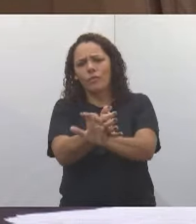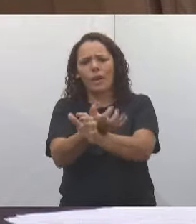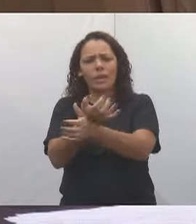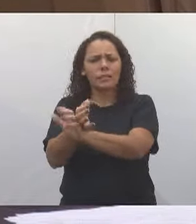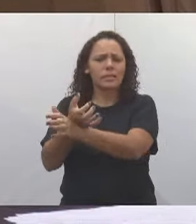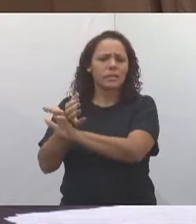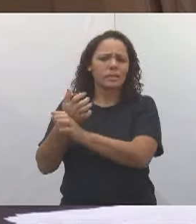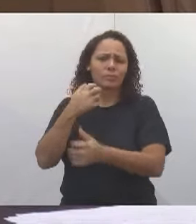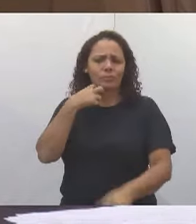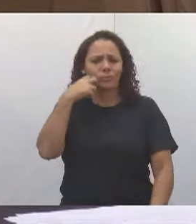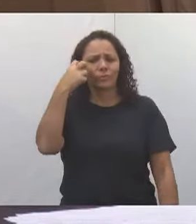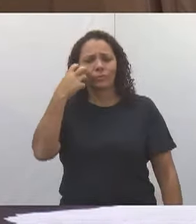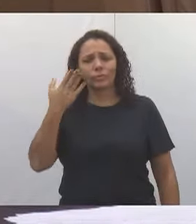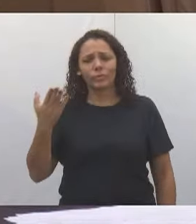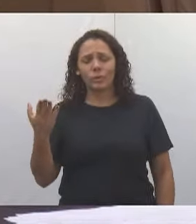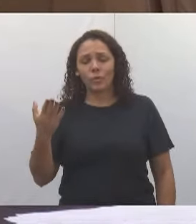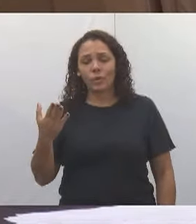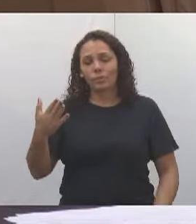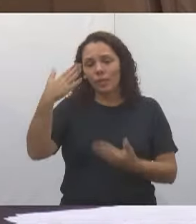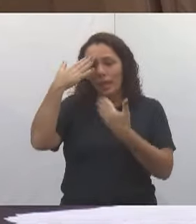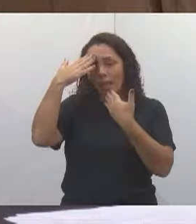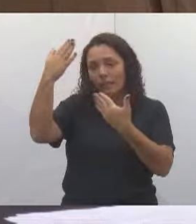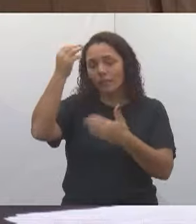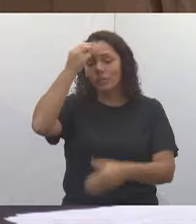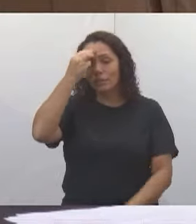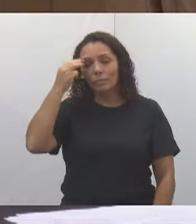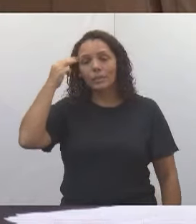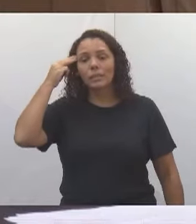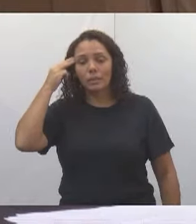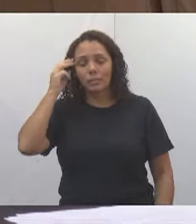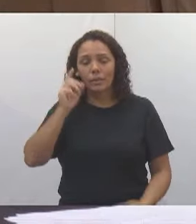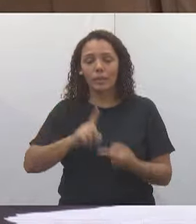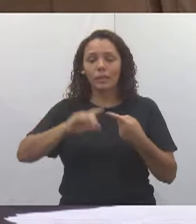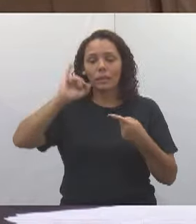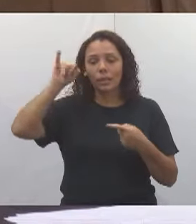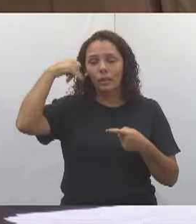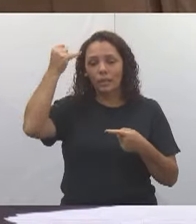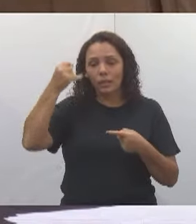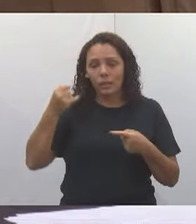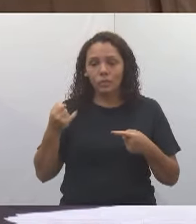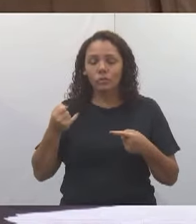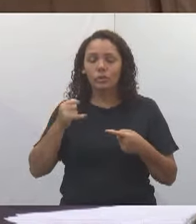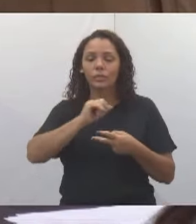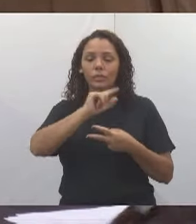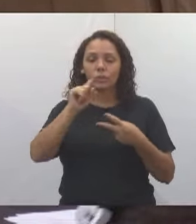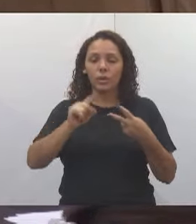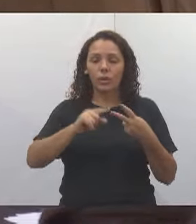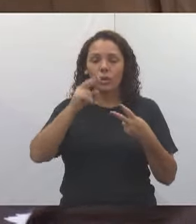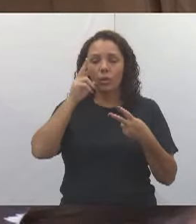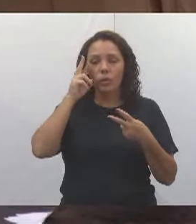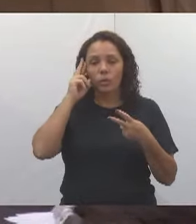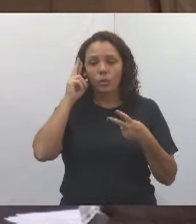vergonha. Então, só quero agradecer a Maria Amélia, a Juliana do Alib, da Fênix, e